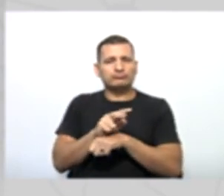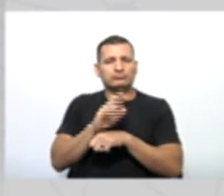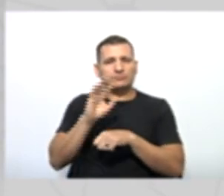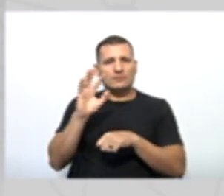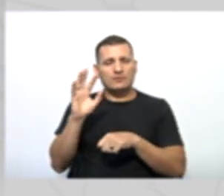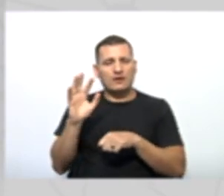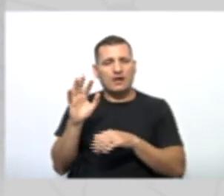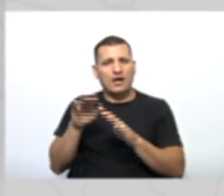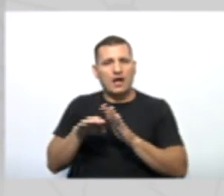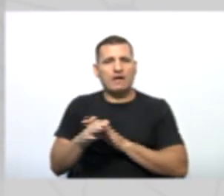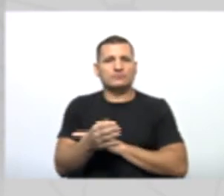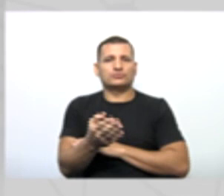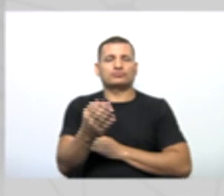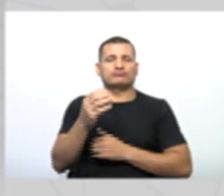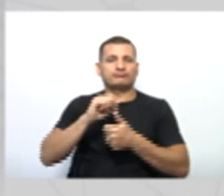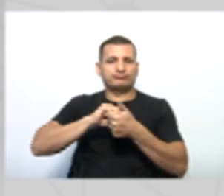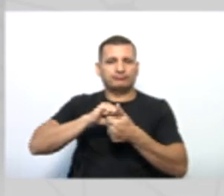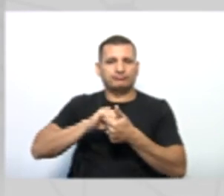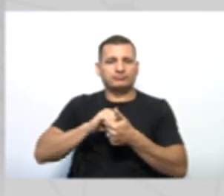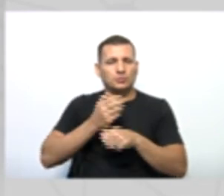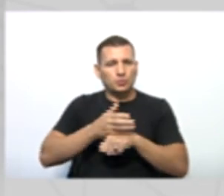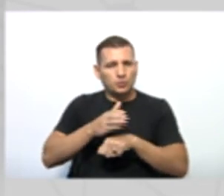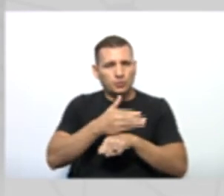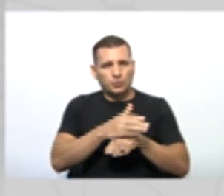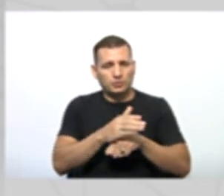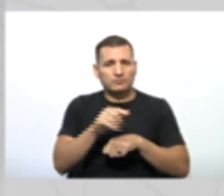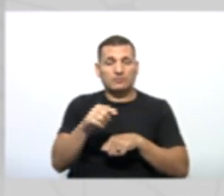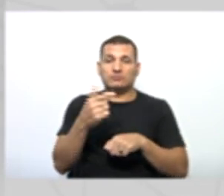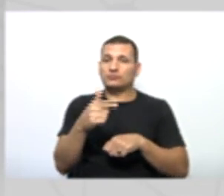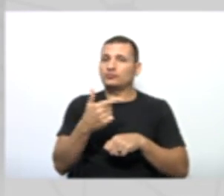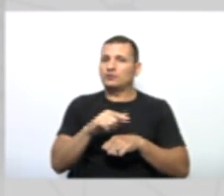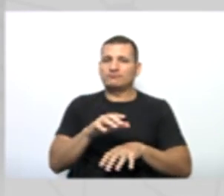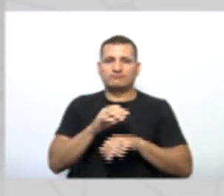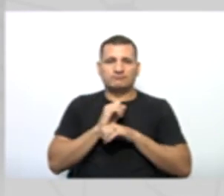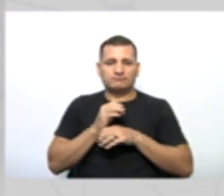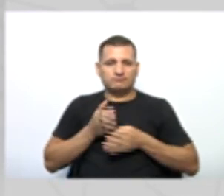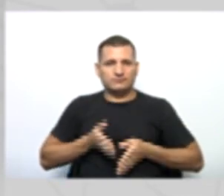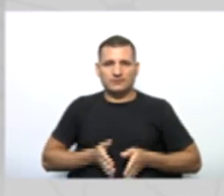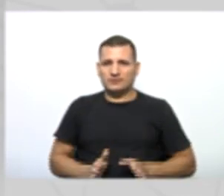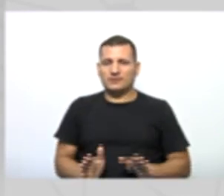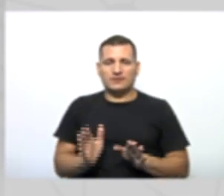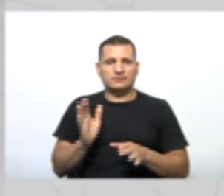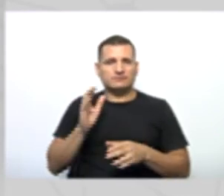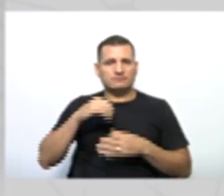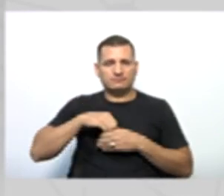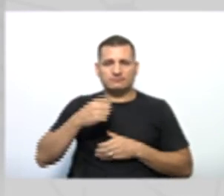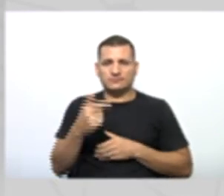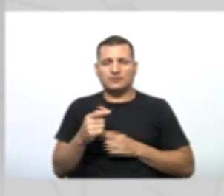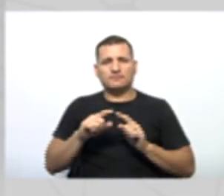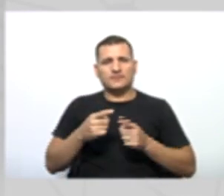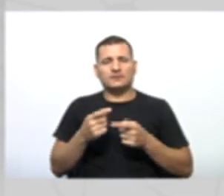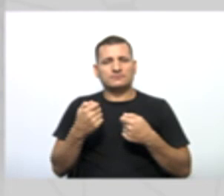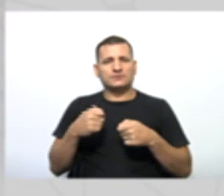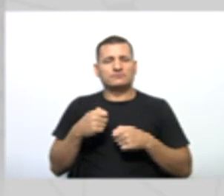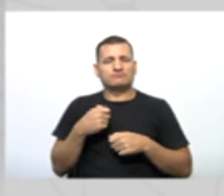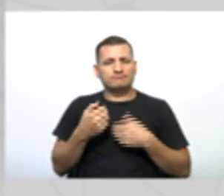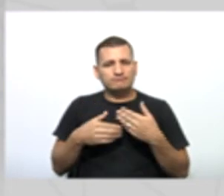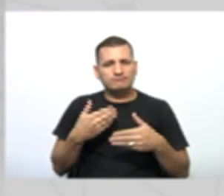virtudes, praticando-as, uma vez que elas não são inatas, ou seja, elas não nascem com a gente, né, pessoal? Mas elas precisam ser o